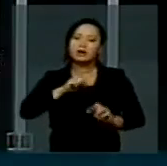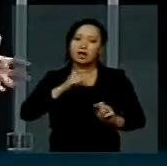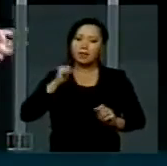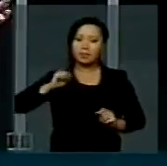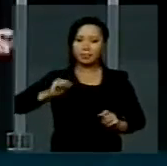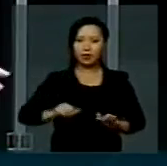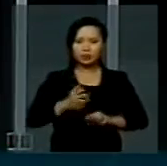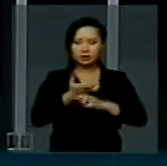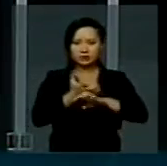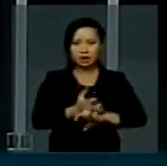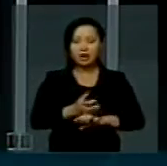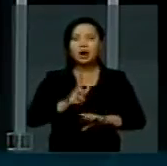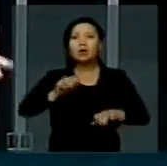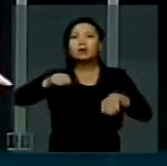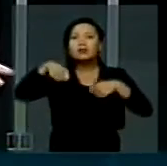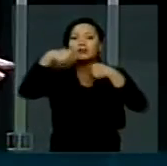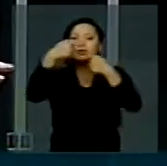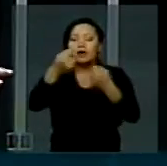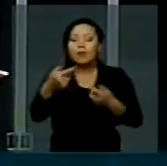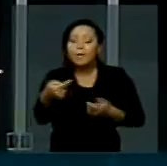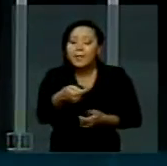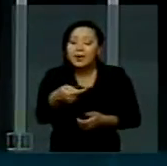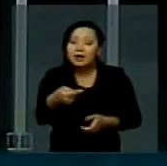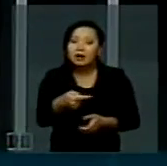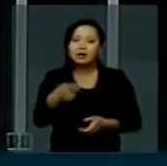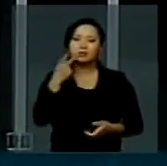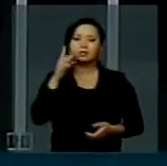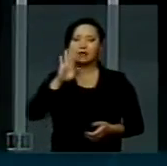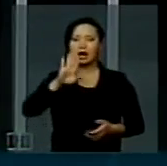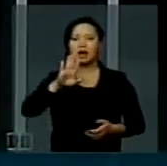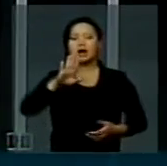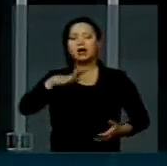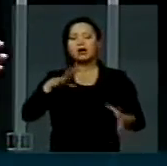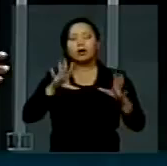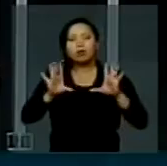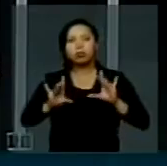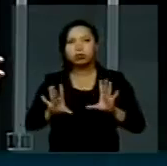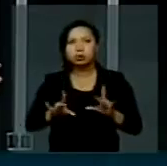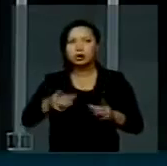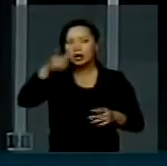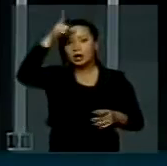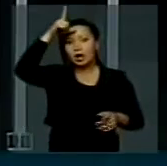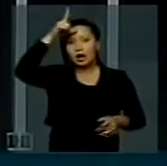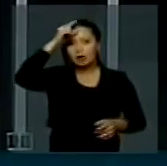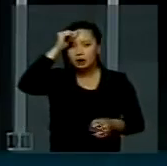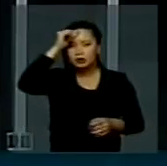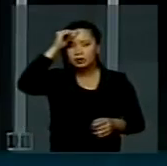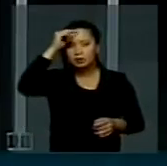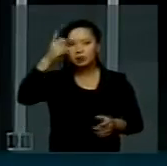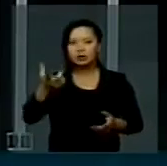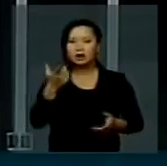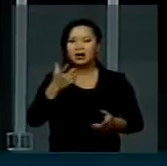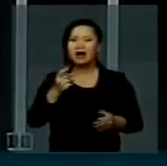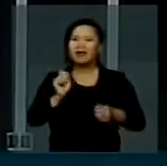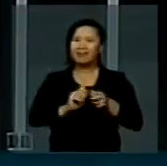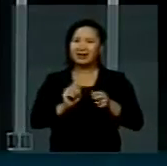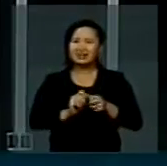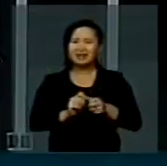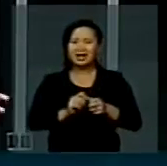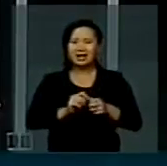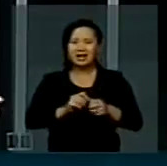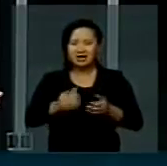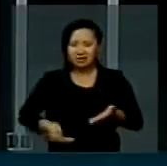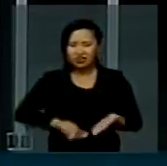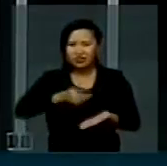mas garantiu o mínimo de conforto e de sobrevivência para essas populações. Aquela história de fazer sopa de sola, de